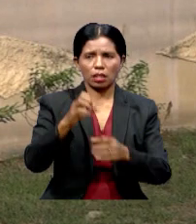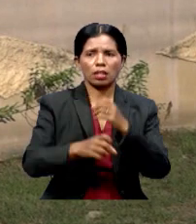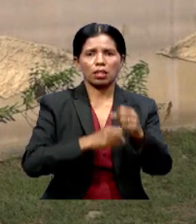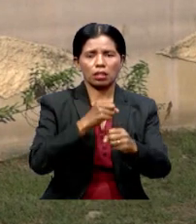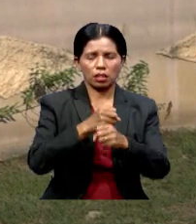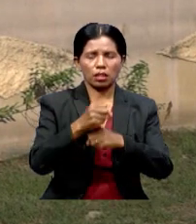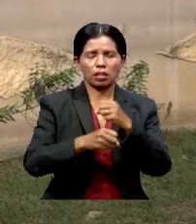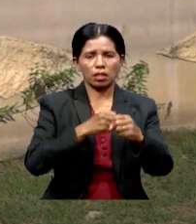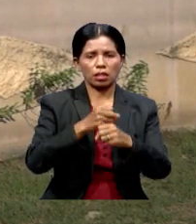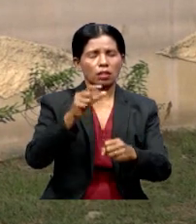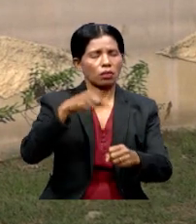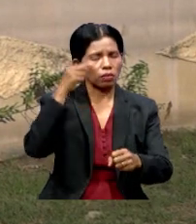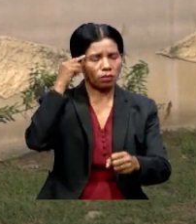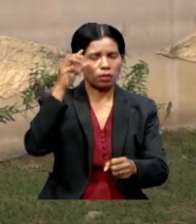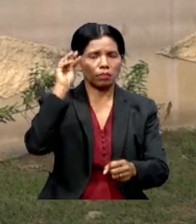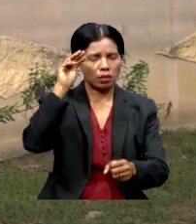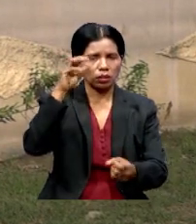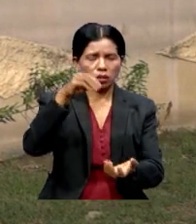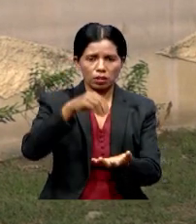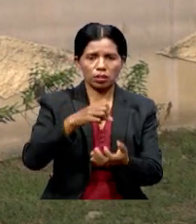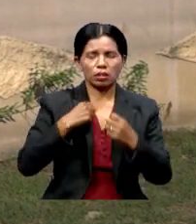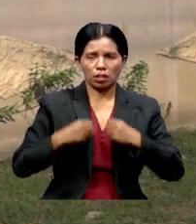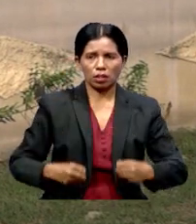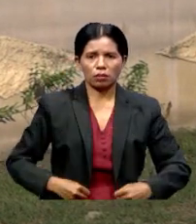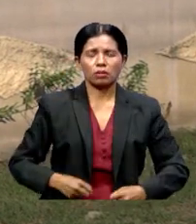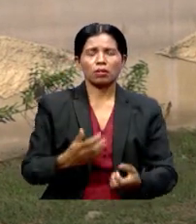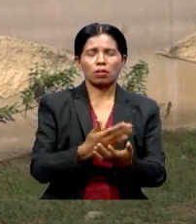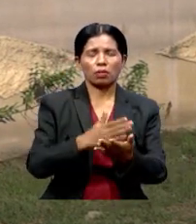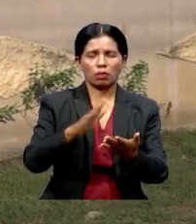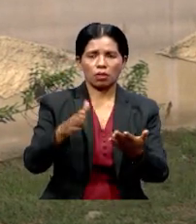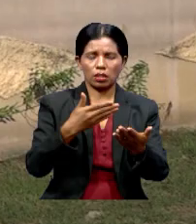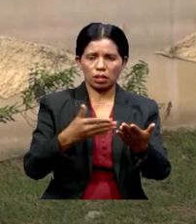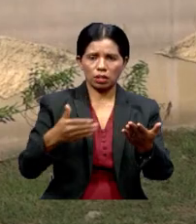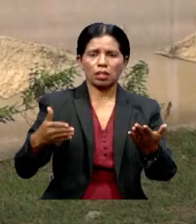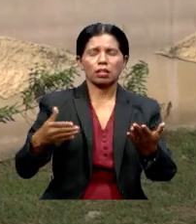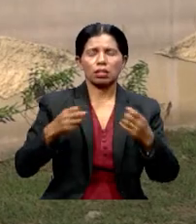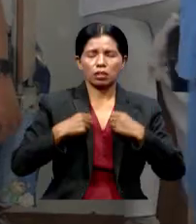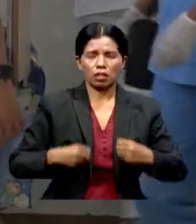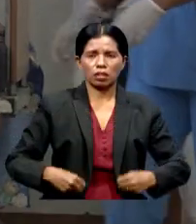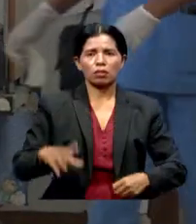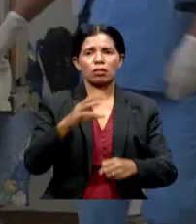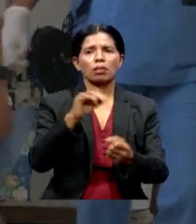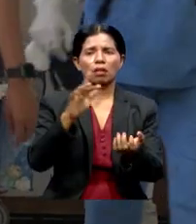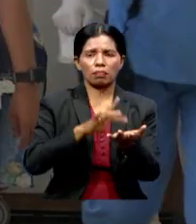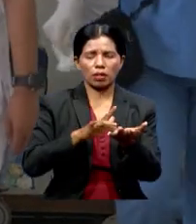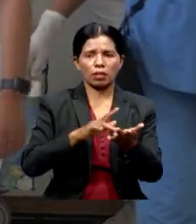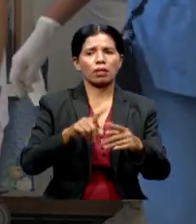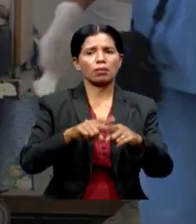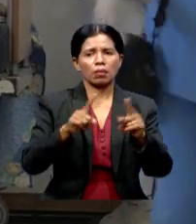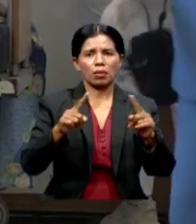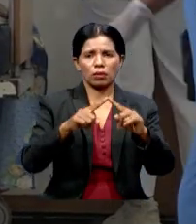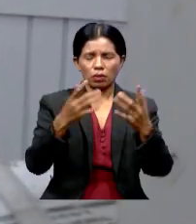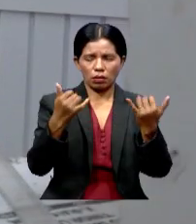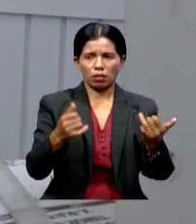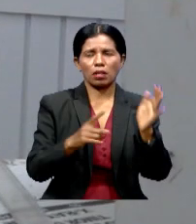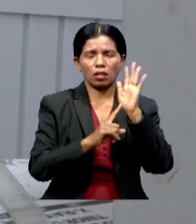tinan-tinan governo aloca ba Ministério Saúde, rodisosa equipamento saúde, no ai moro. Mas de realidade, a tudo